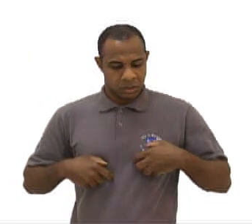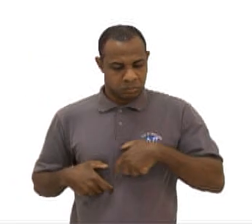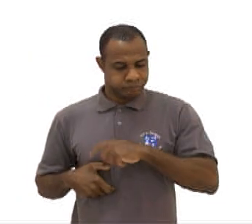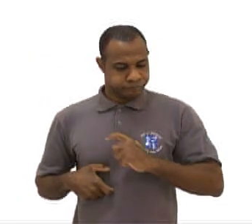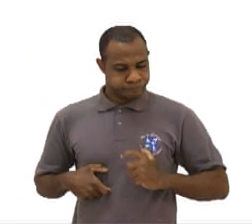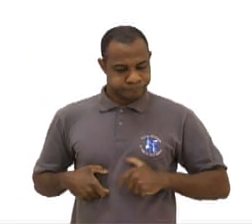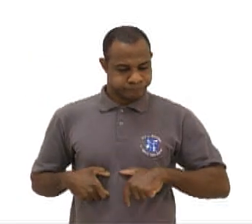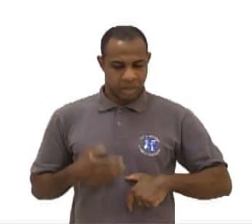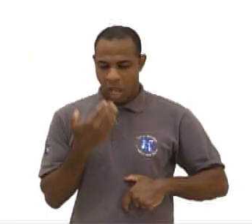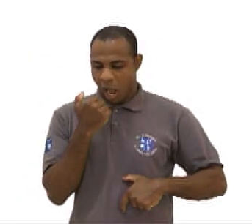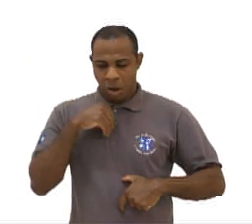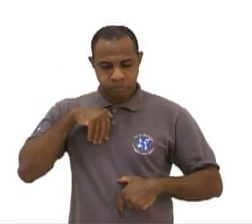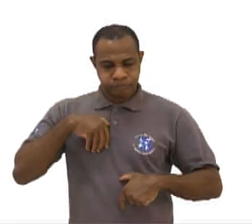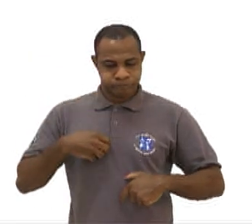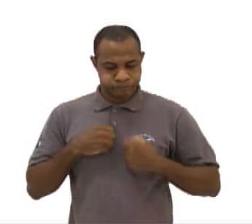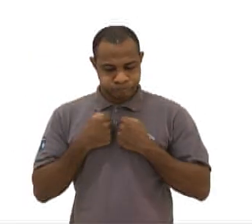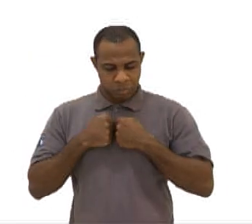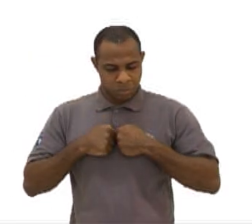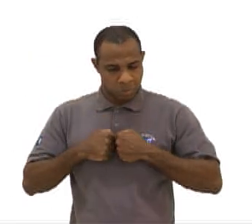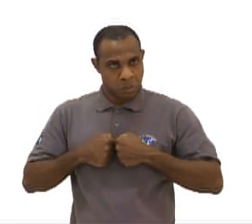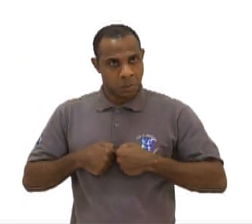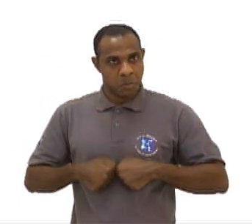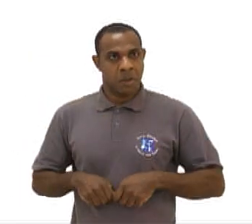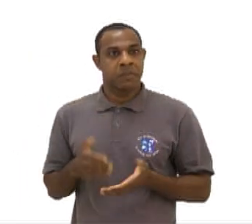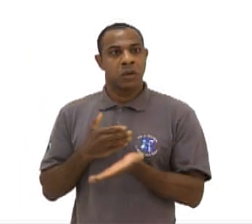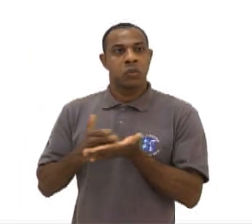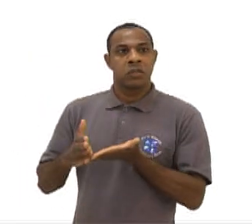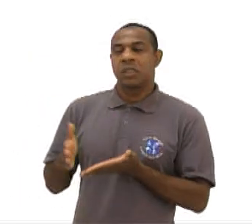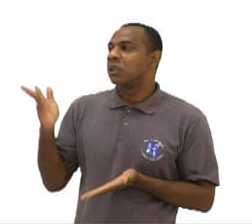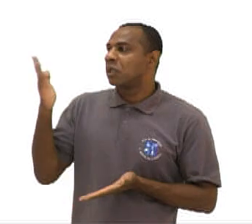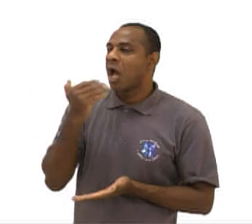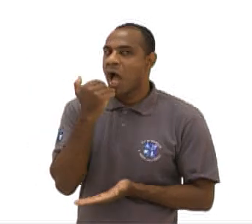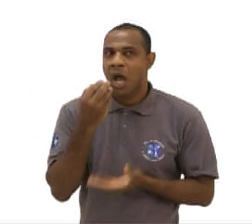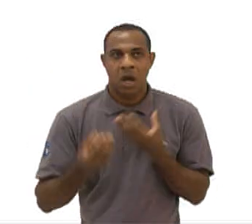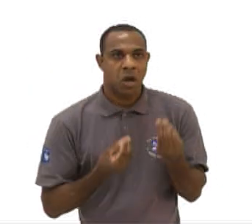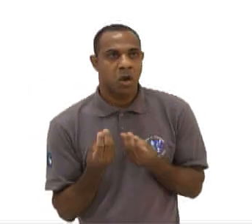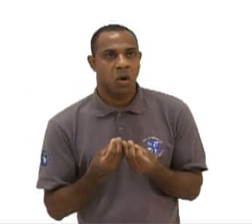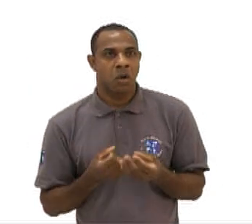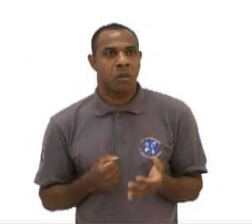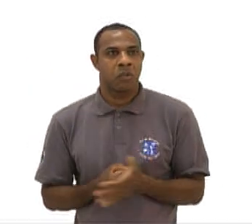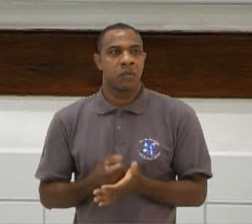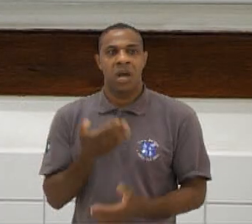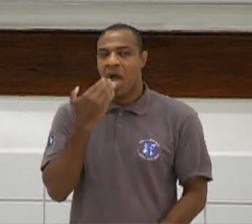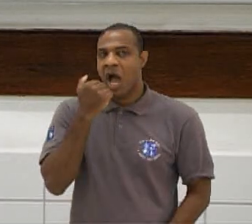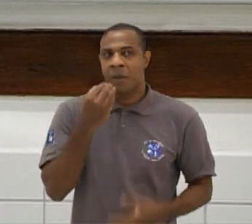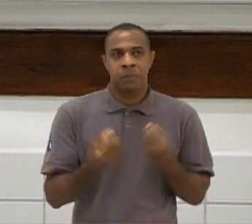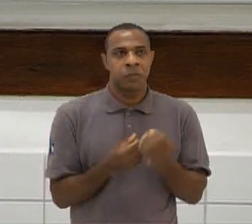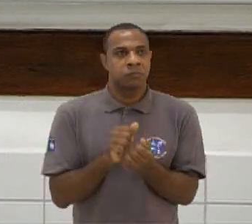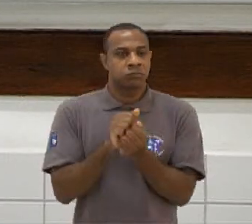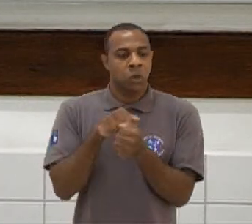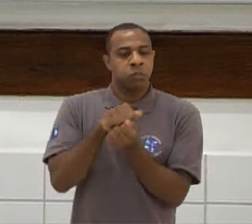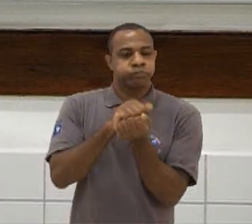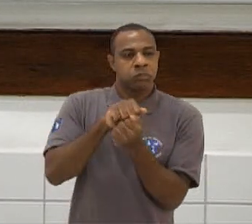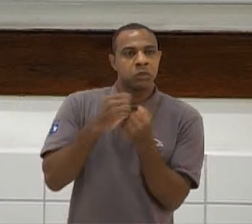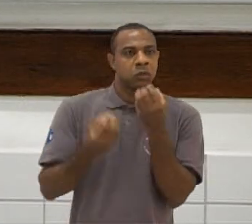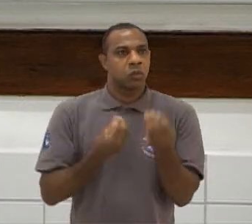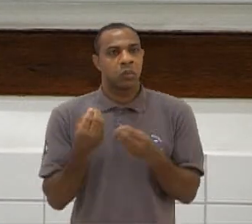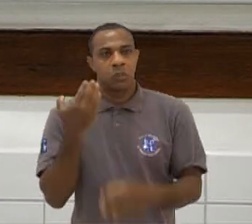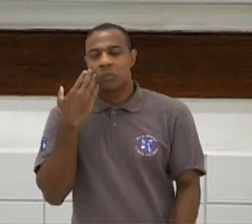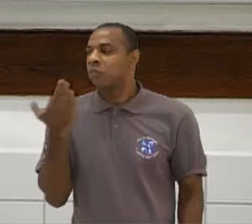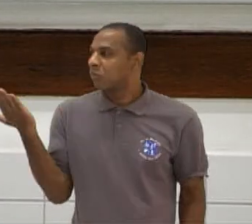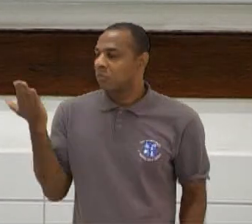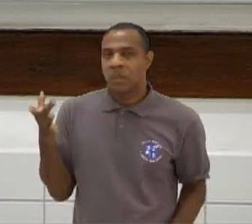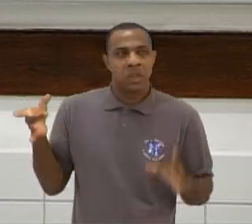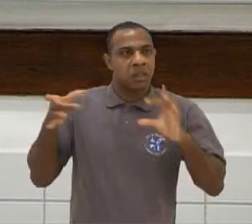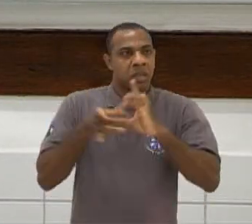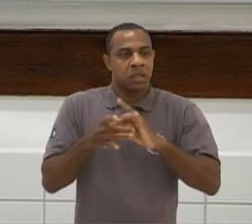Então, o que nós vamos ter aqui? O início da nossa digestão. A nossa digestão inicia-se com uma digestão que a gente chama de mecânica. Tá? A digestão mecânica é associada